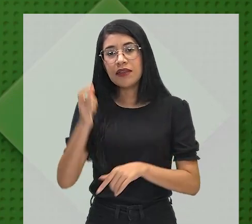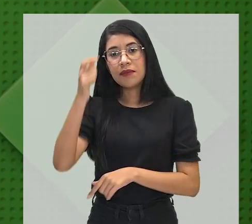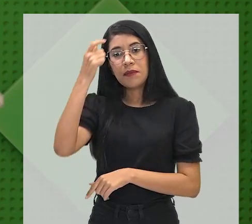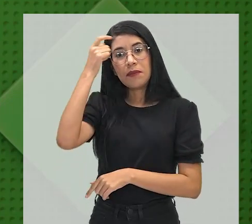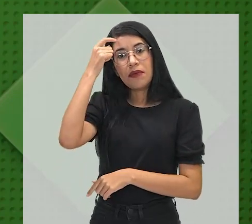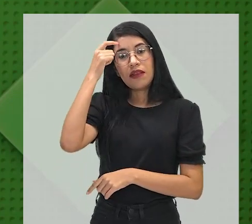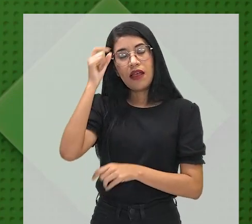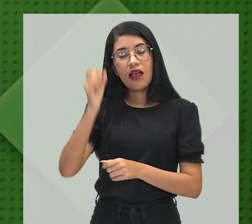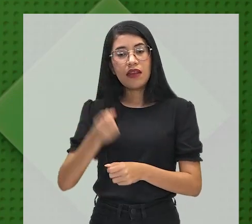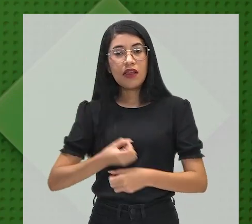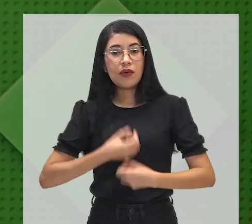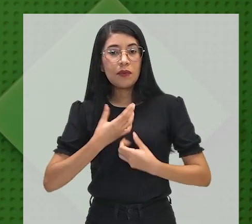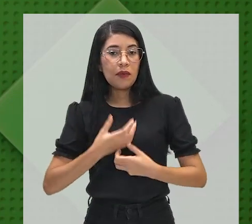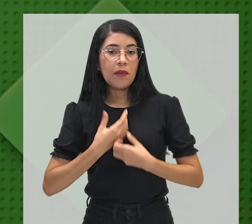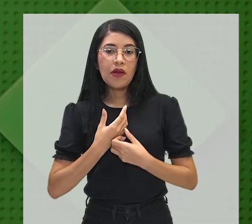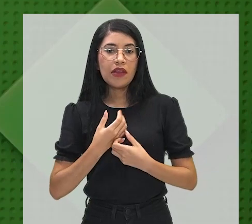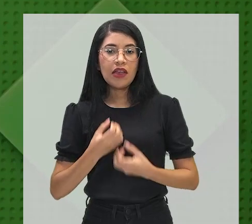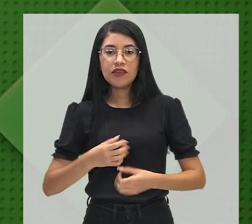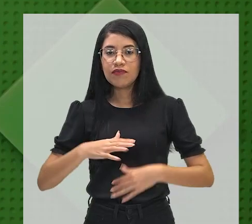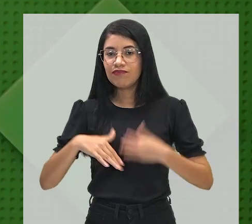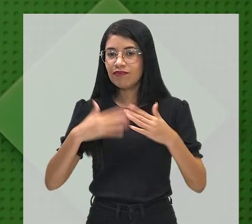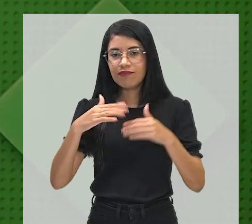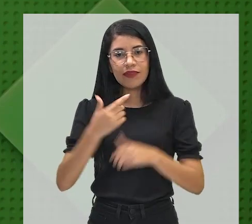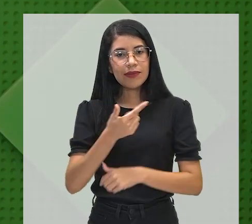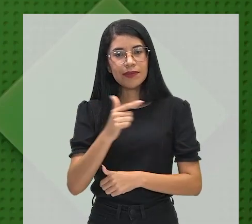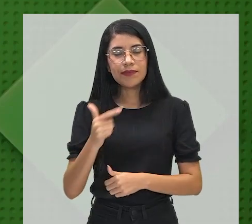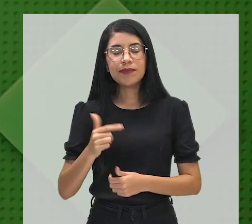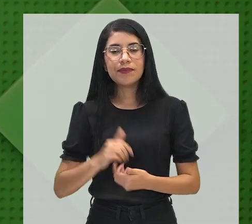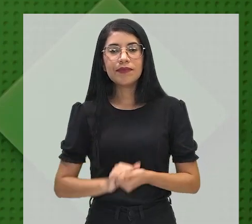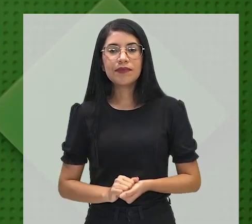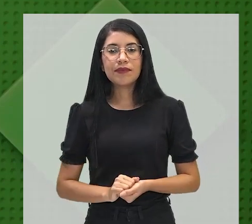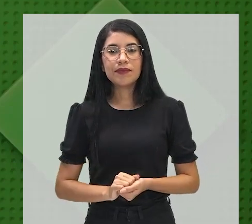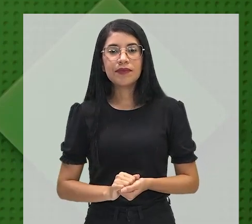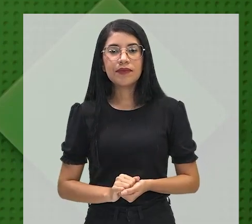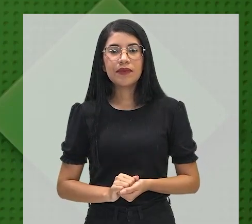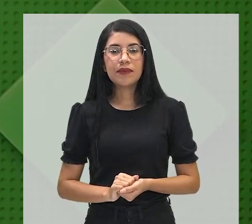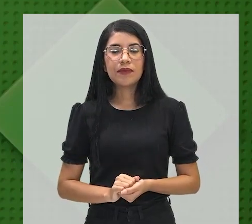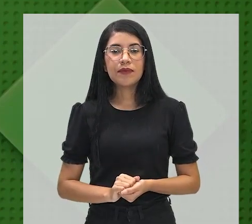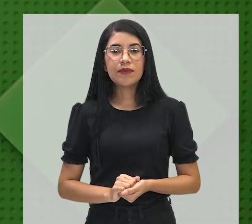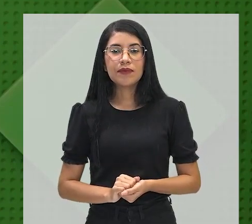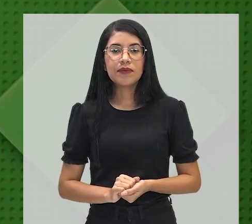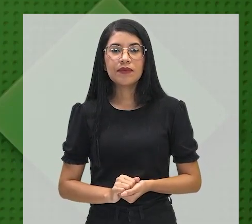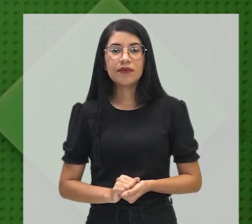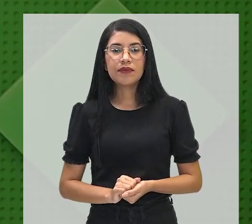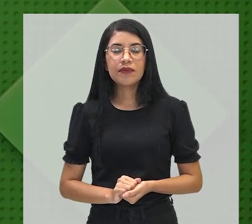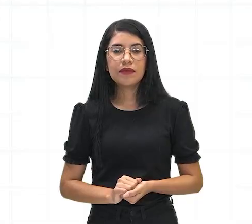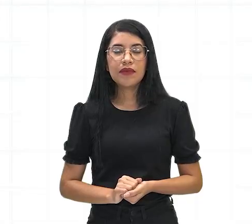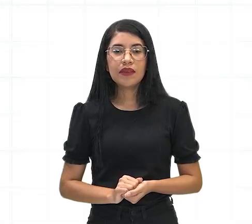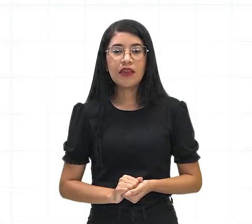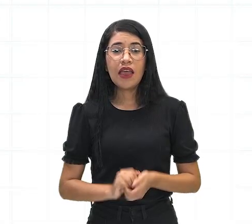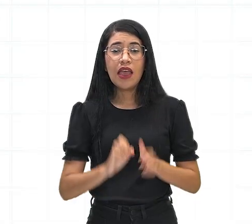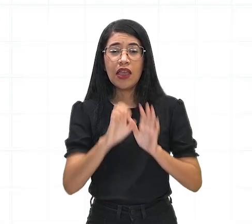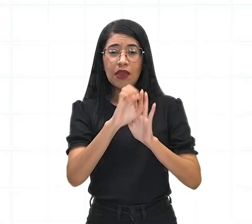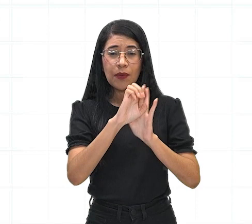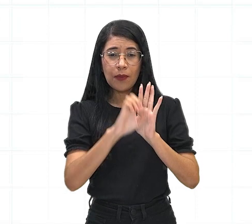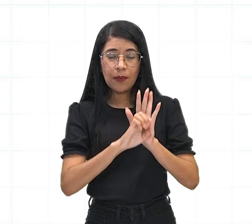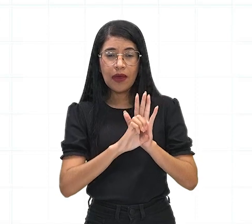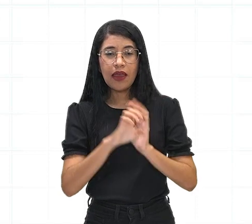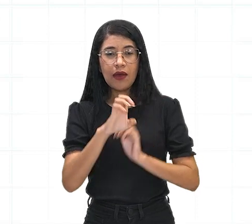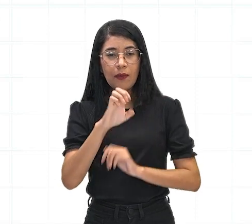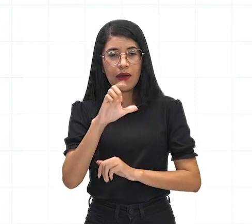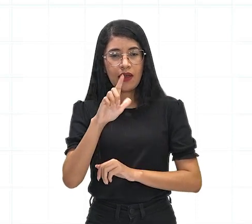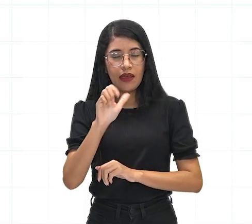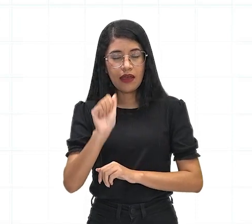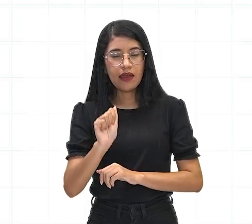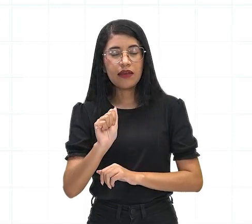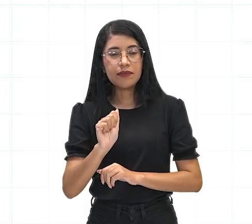sua mentalidade, o seu emocional ainda não está bem desenvolvido, certo? Então, é disso que nós estávamos aí falando. E sobre o Estatuto da